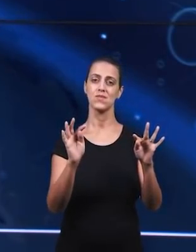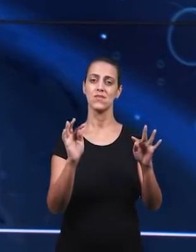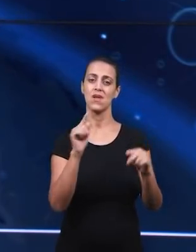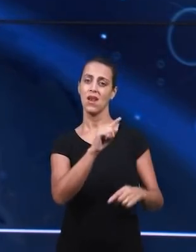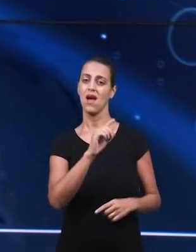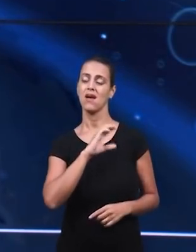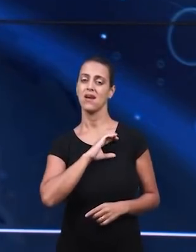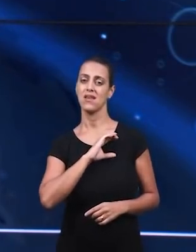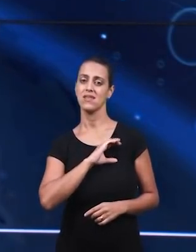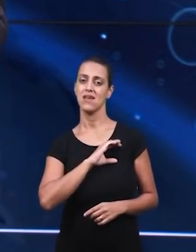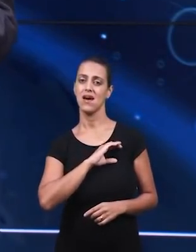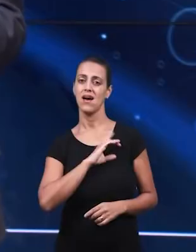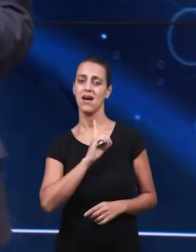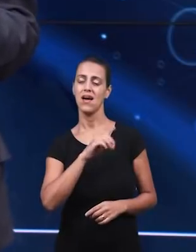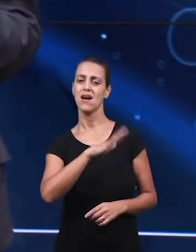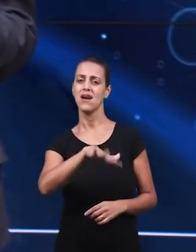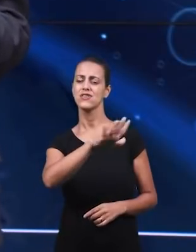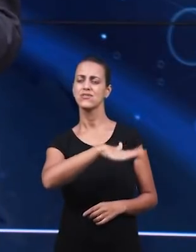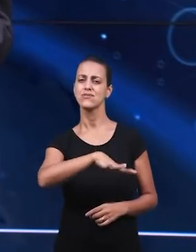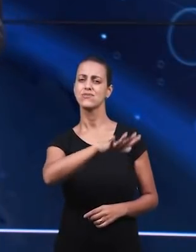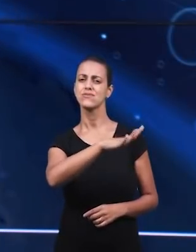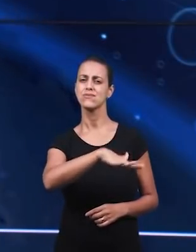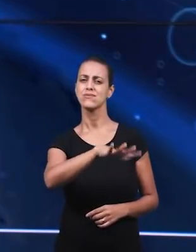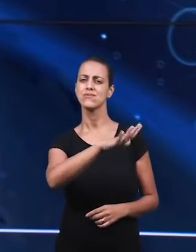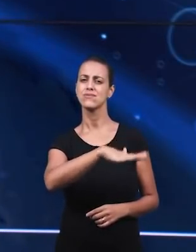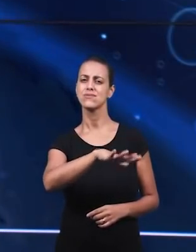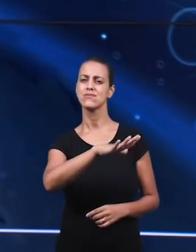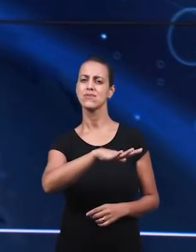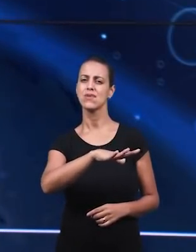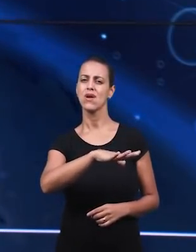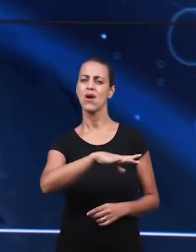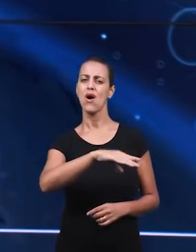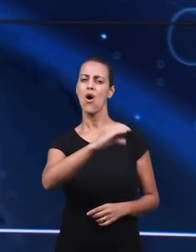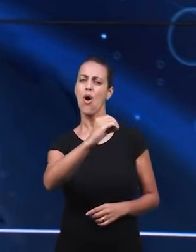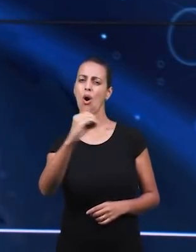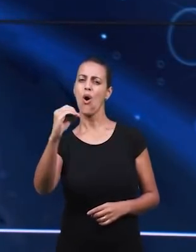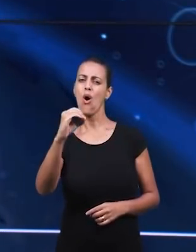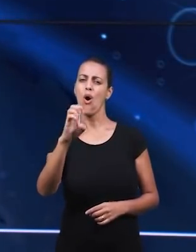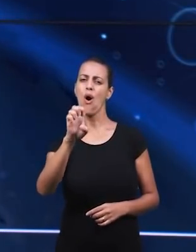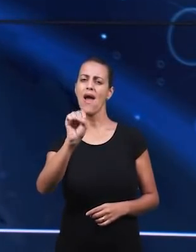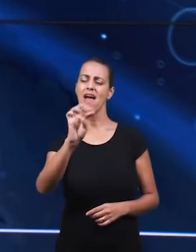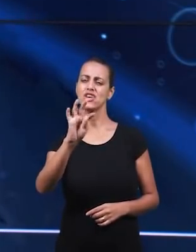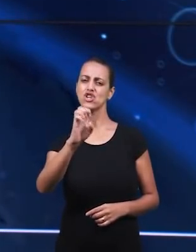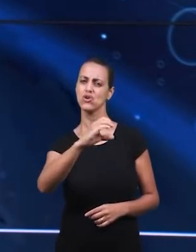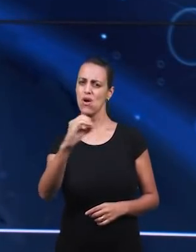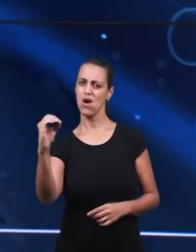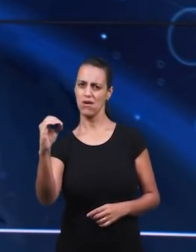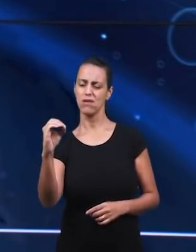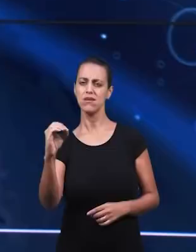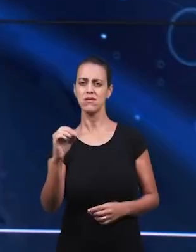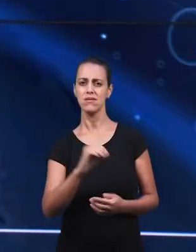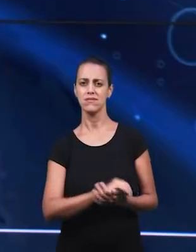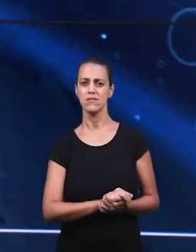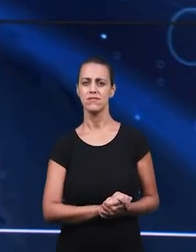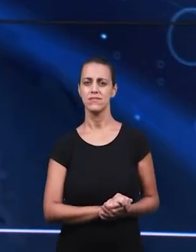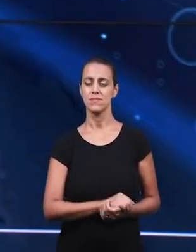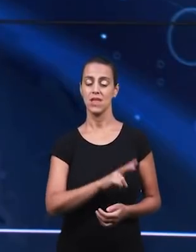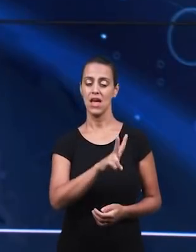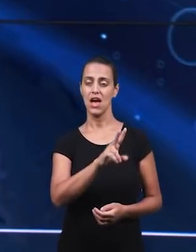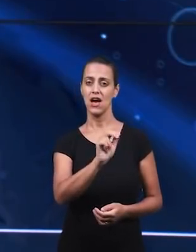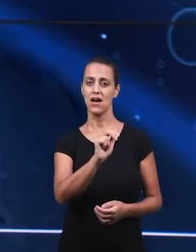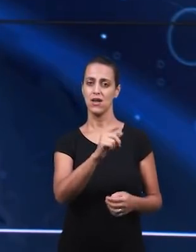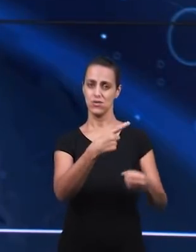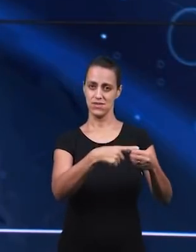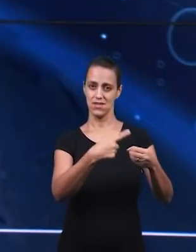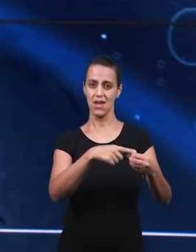ali no Canadá, da nossa região ali oeste do Canadá, na cidade de Vancouver. E ali em